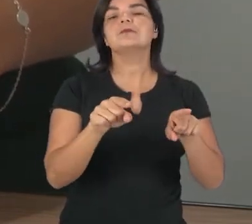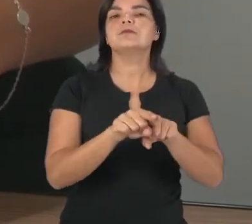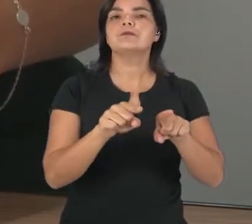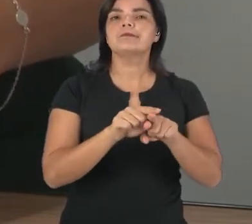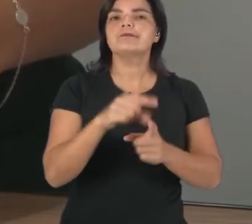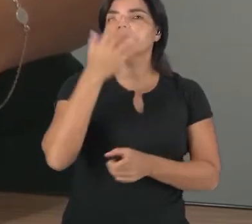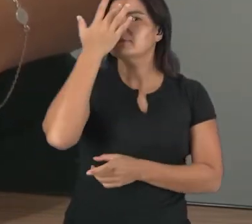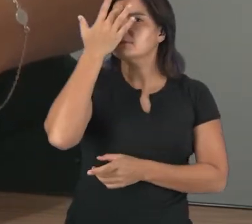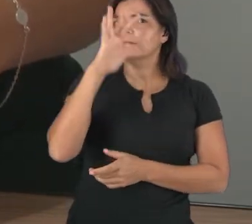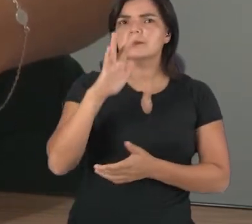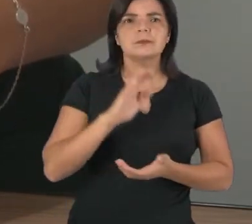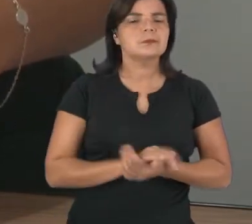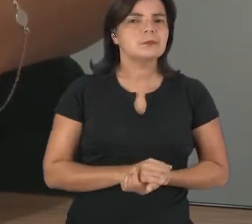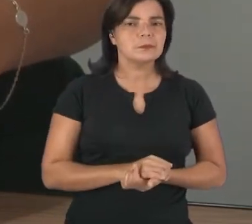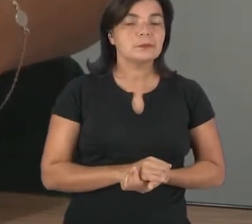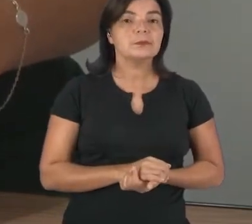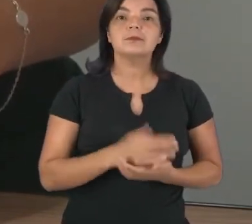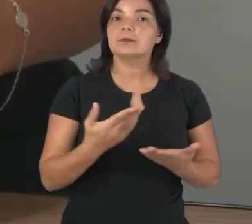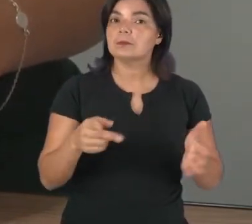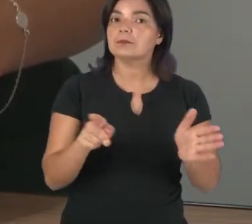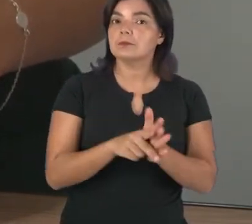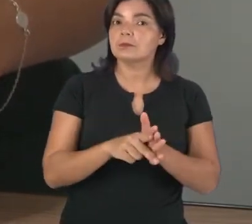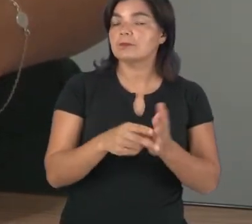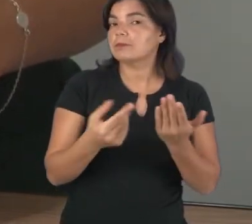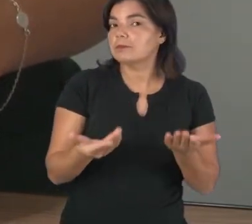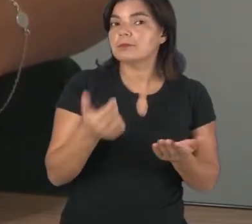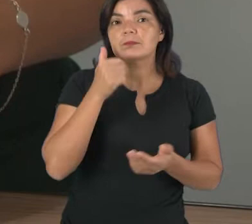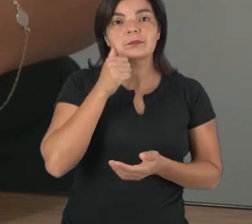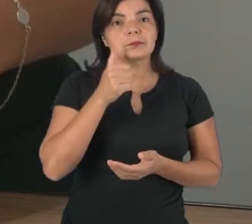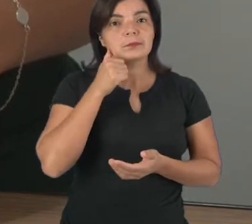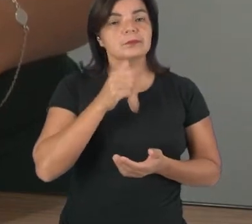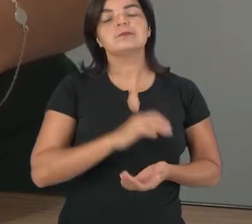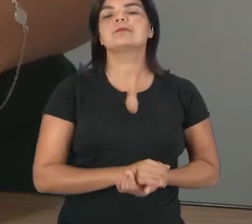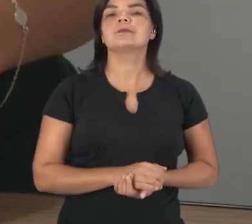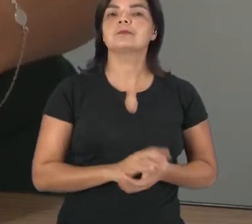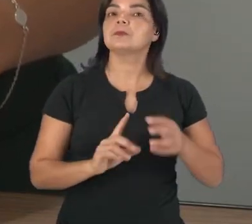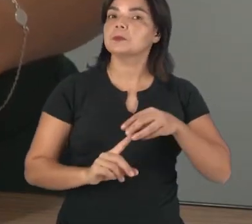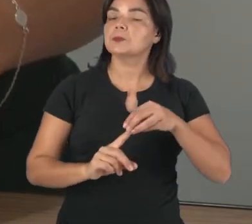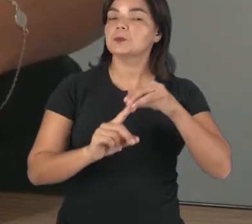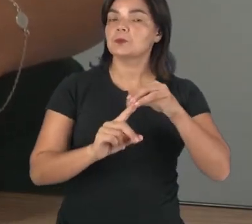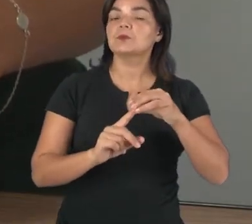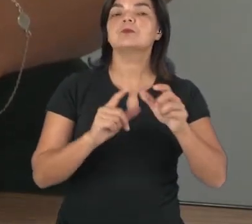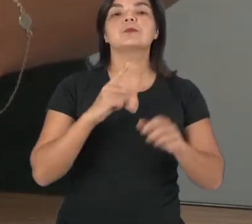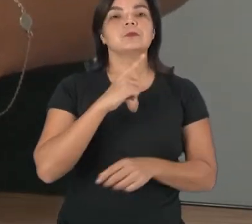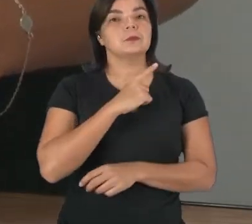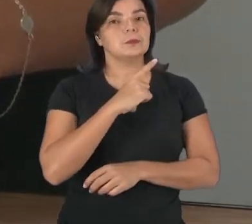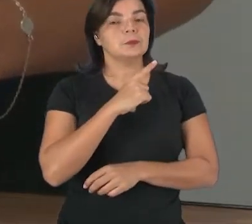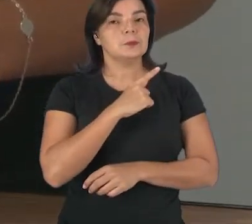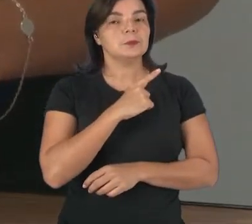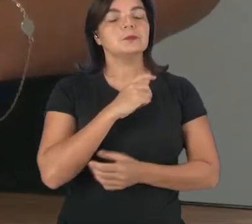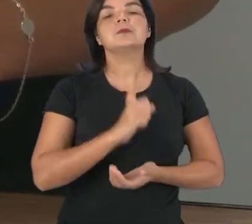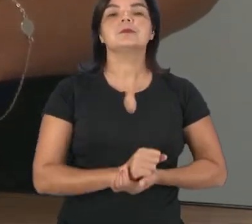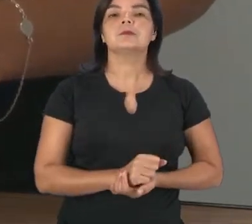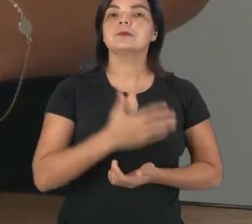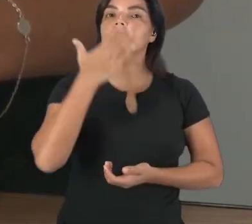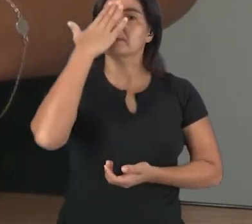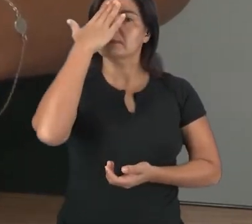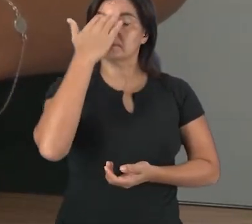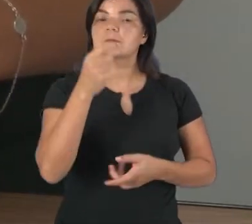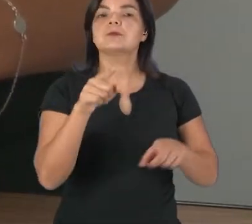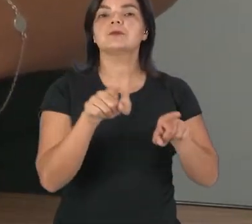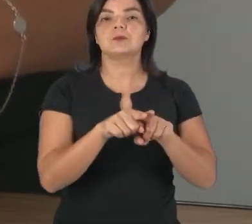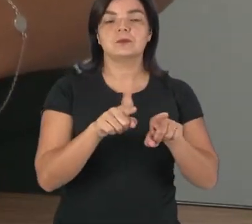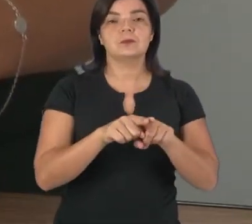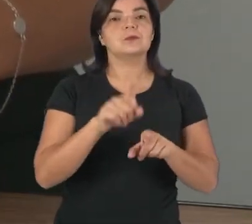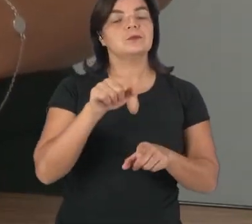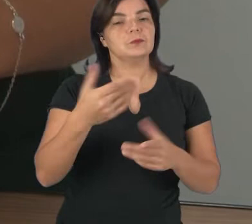não soubesse que este bilhete era para ela? A única forma que tem para ela saber que